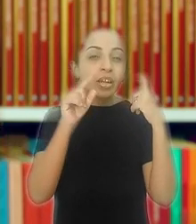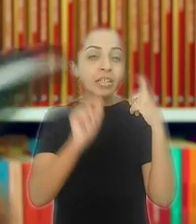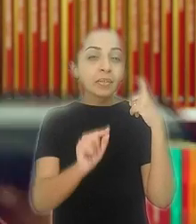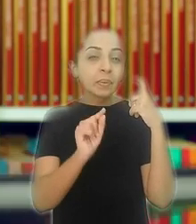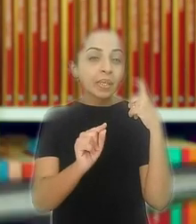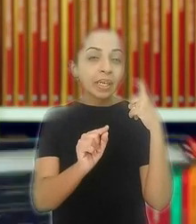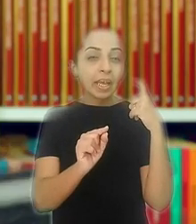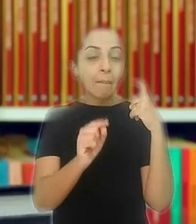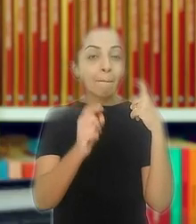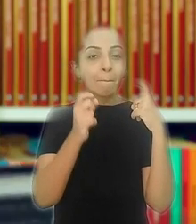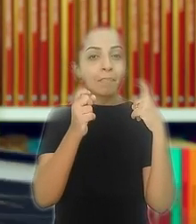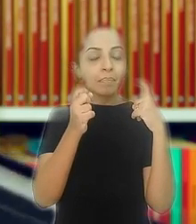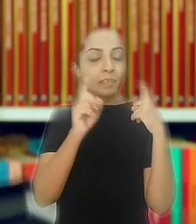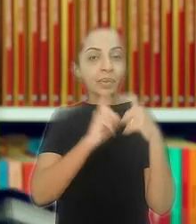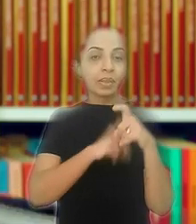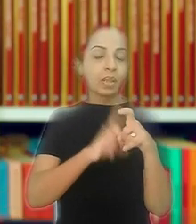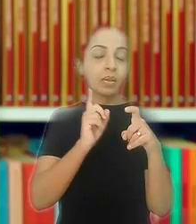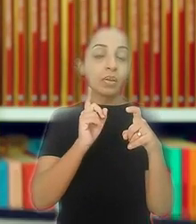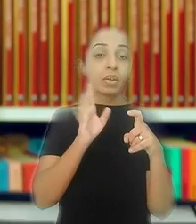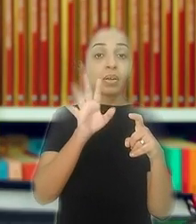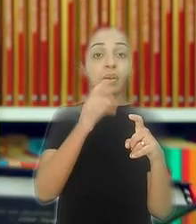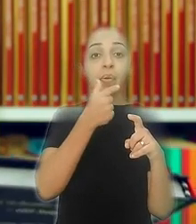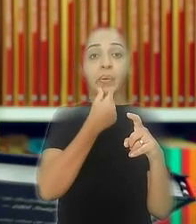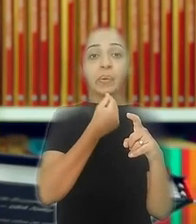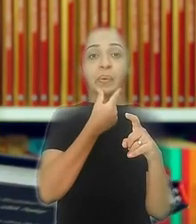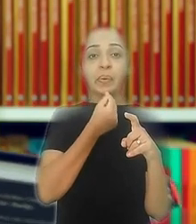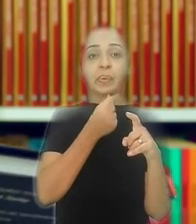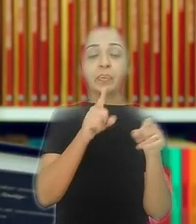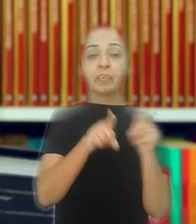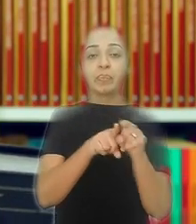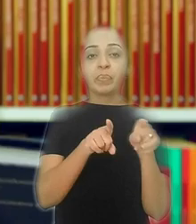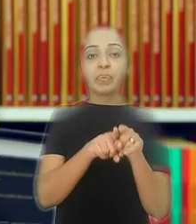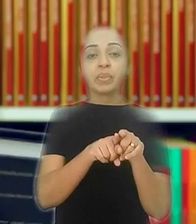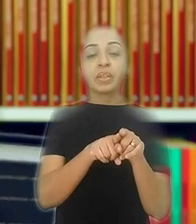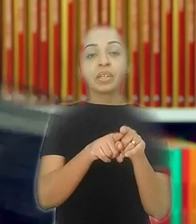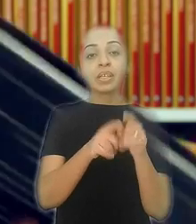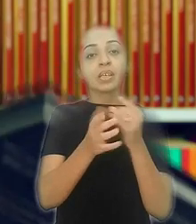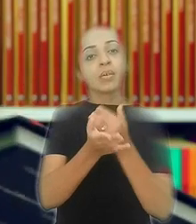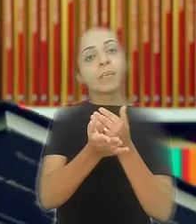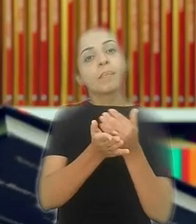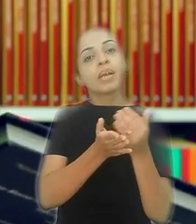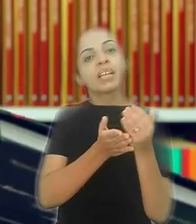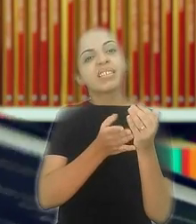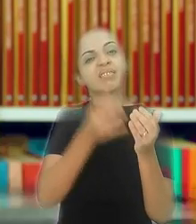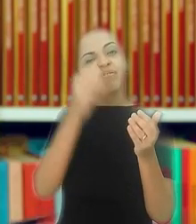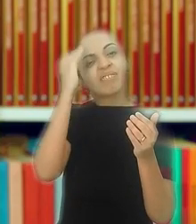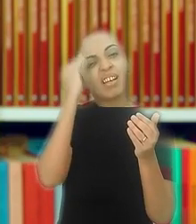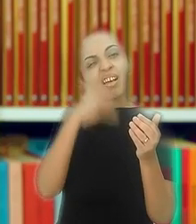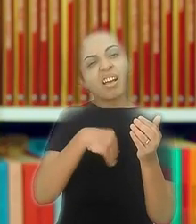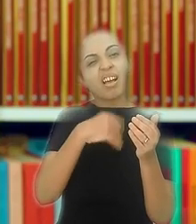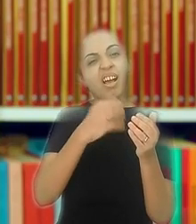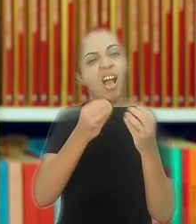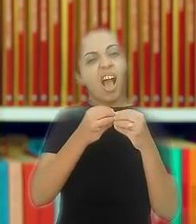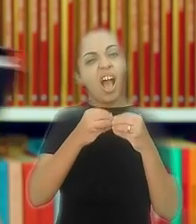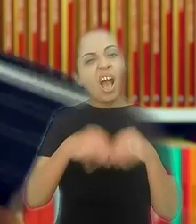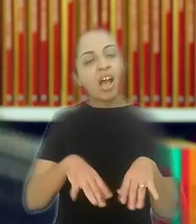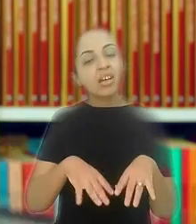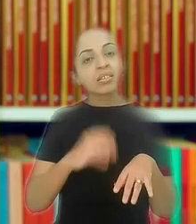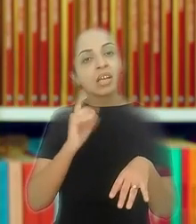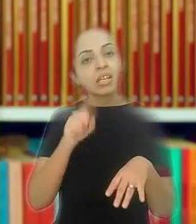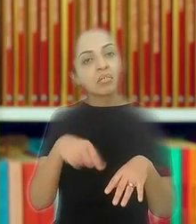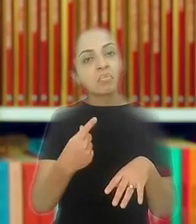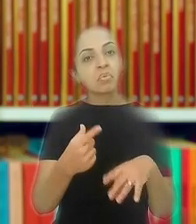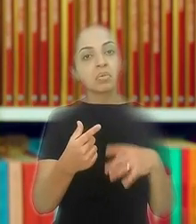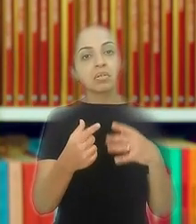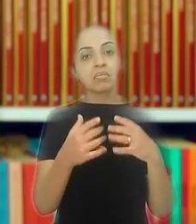violência e do julgamento que esse cara que se inicia a história como um fracassado ele